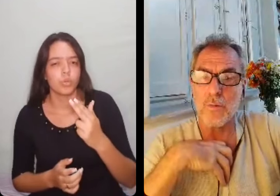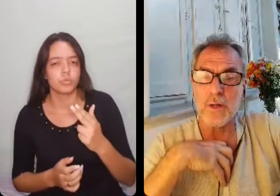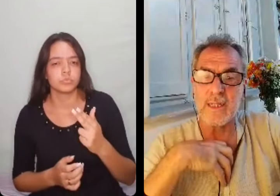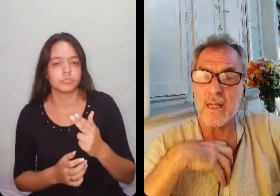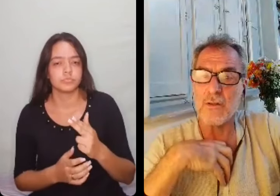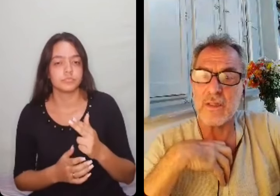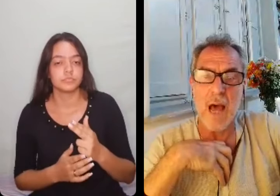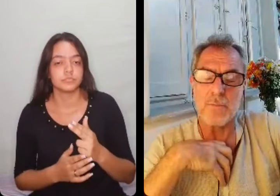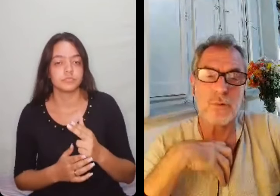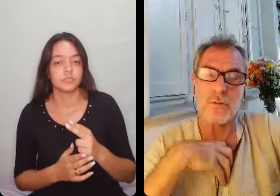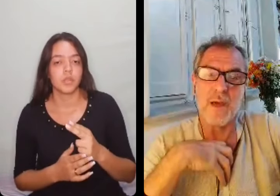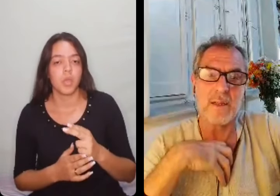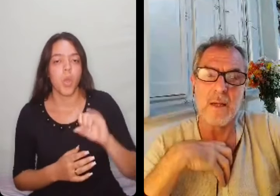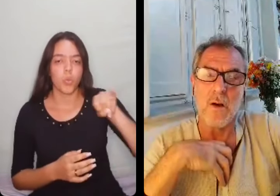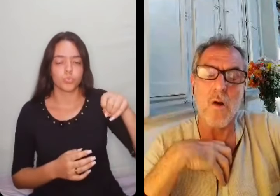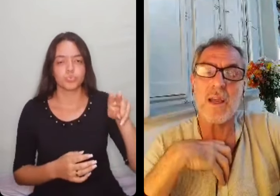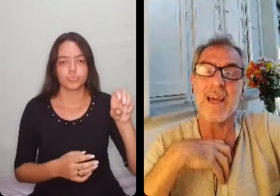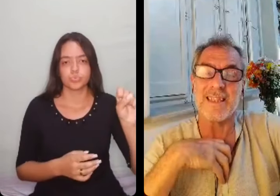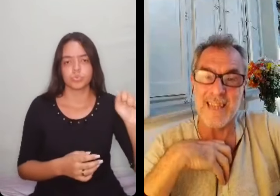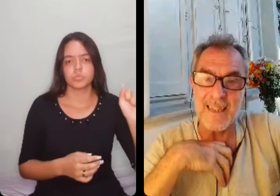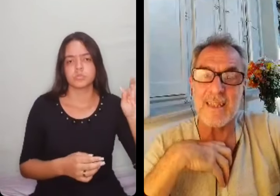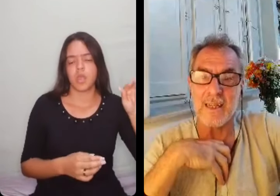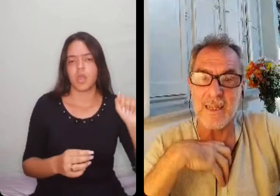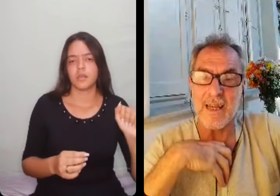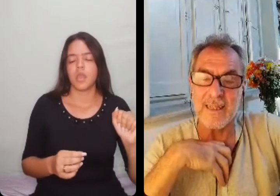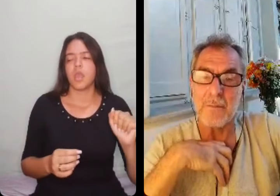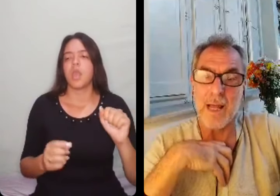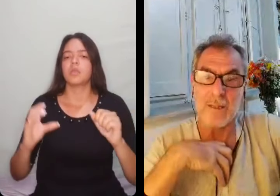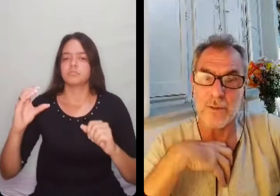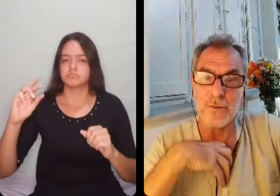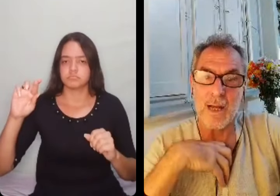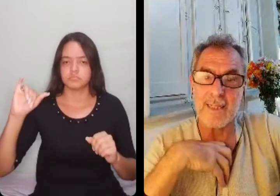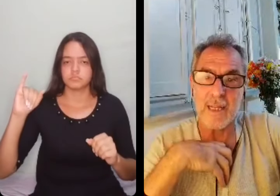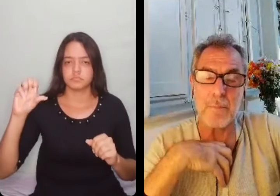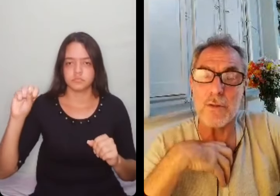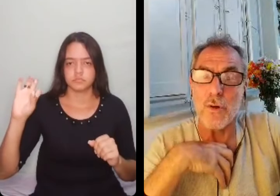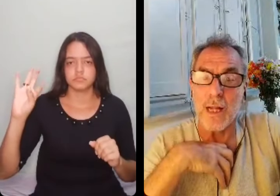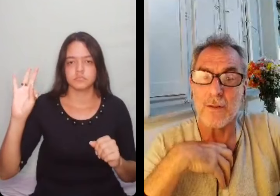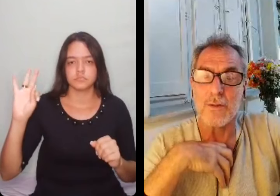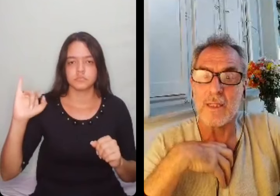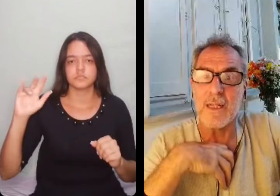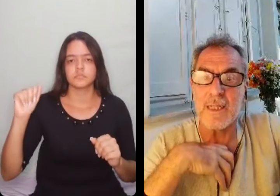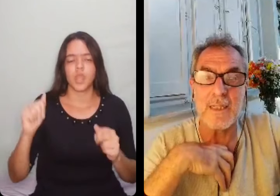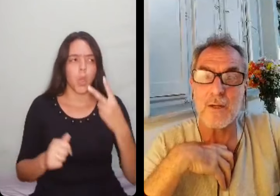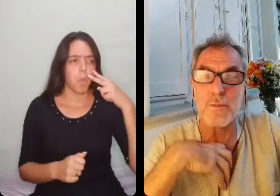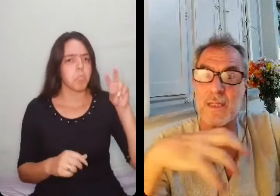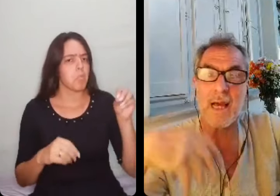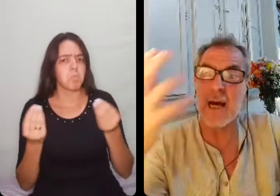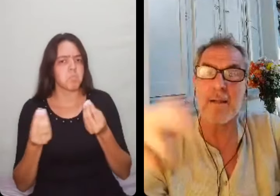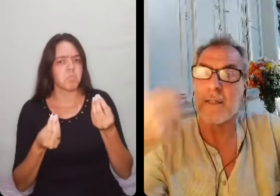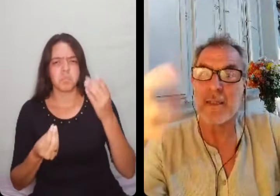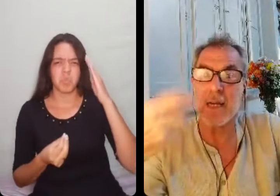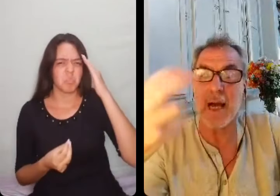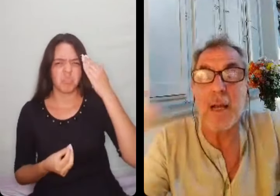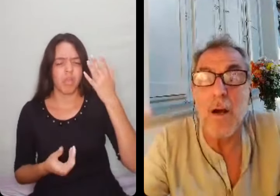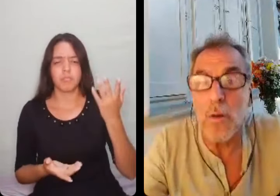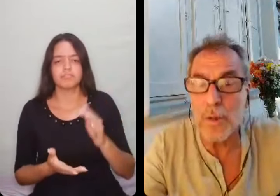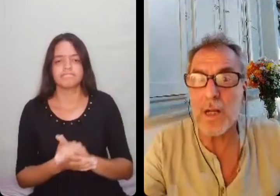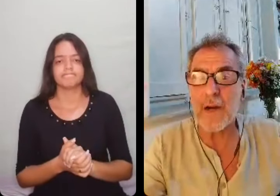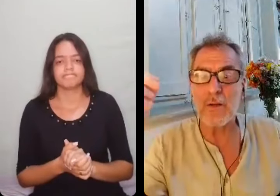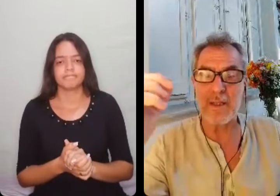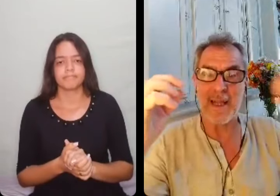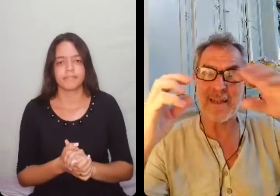como eu, como Cristian, não sabem muito bem o que a gente está abrindo. É uma caixa de Pandora, não? Aí a gente começa a sacar.